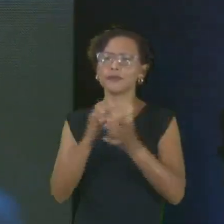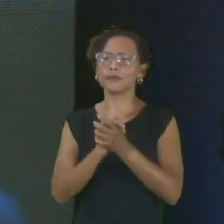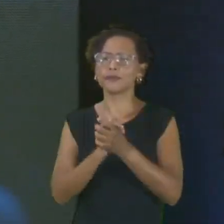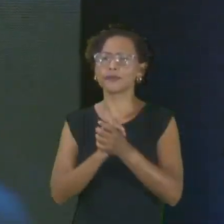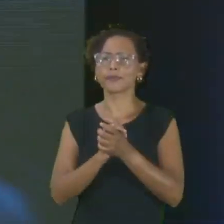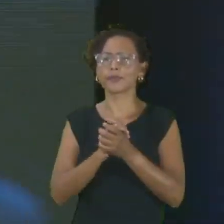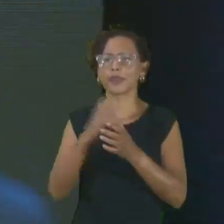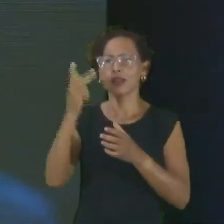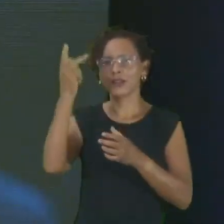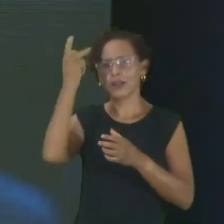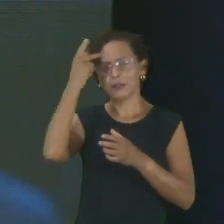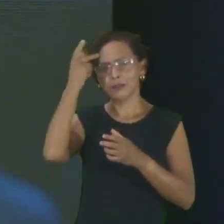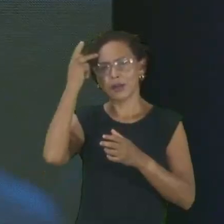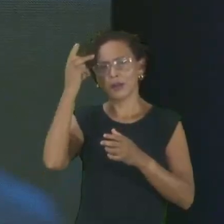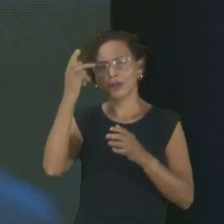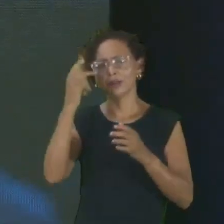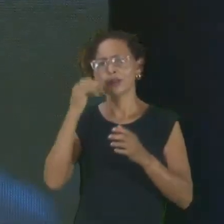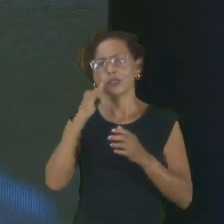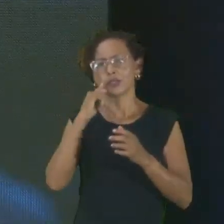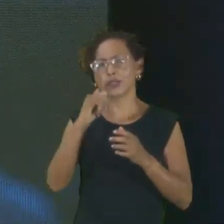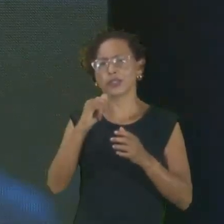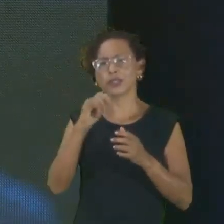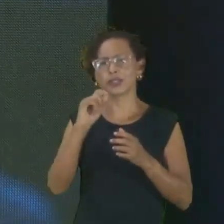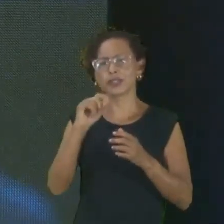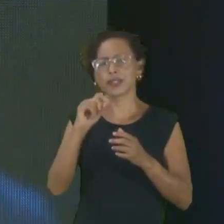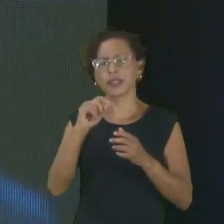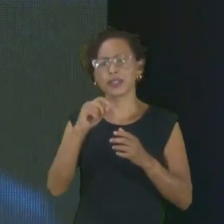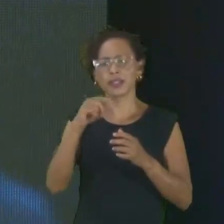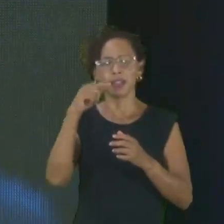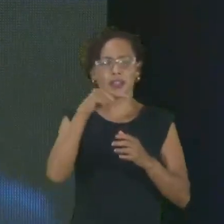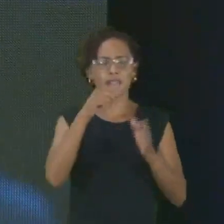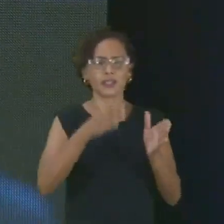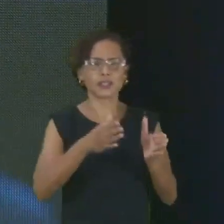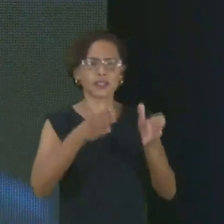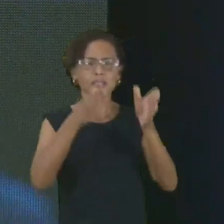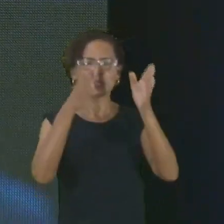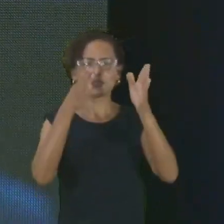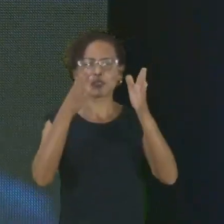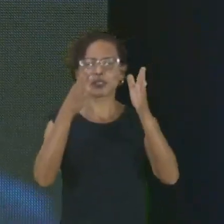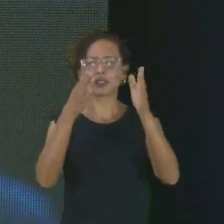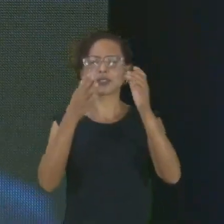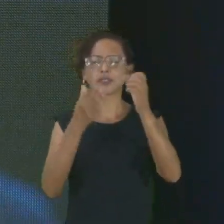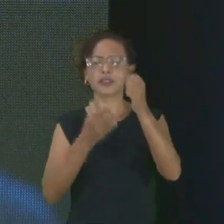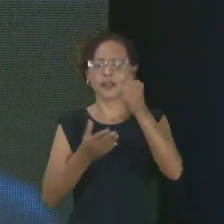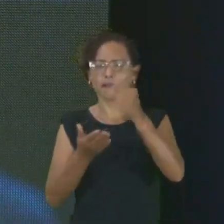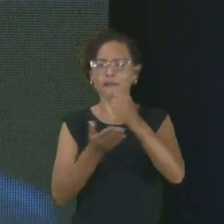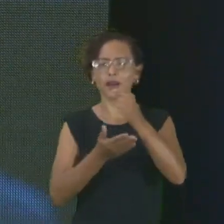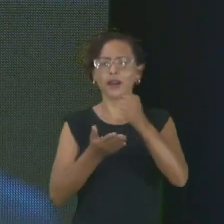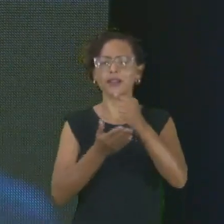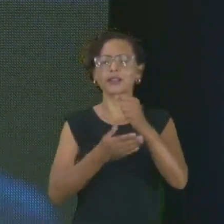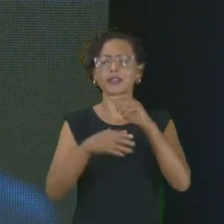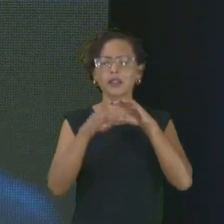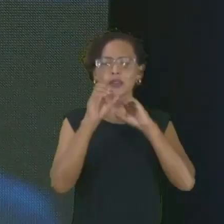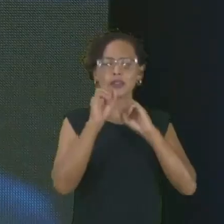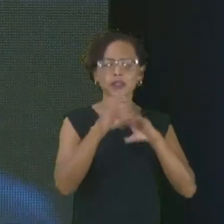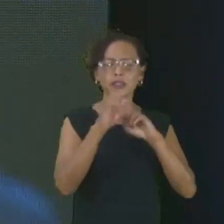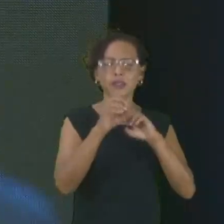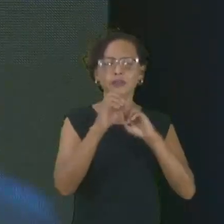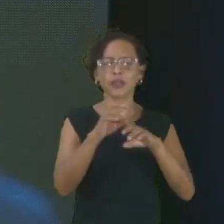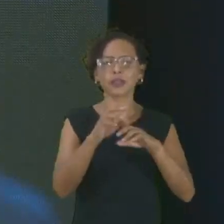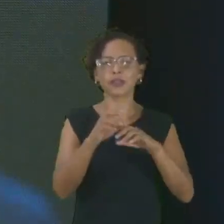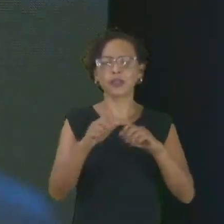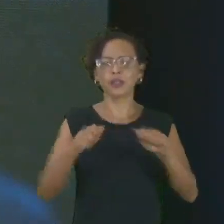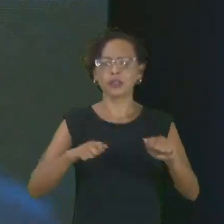Aí Paulo diz que nesse edifício, o fundamento é o ensino dos apóstolos e profetas. Jesus é a